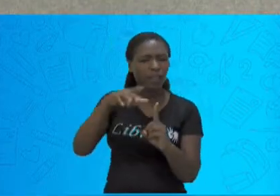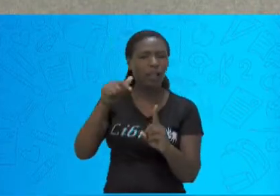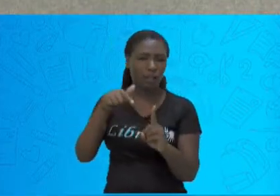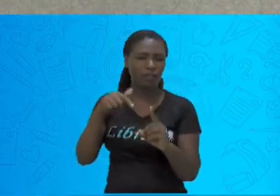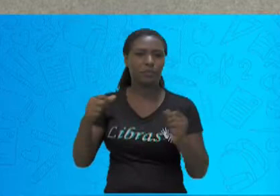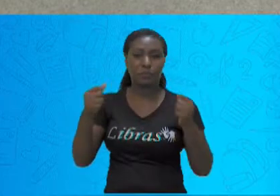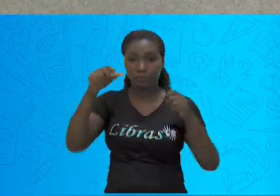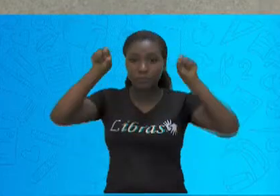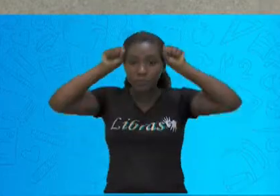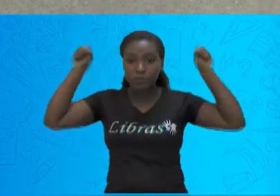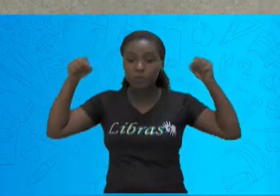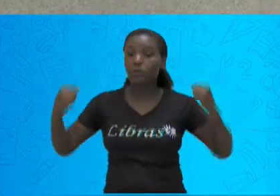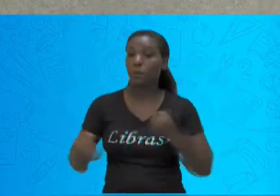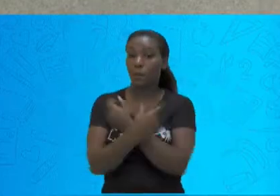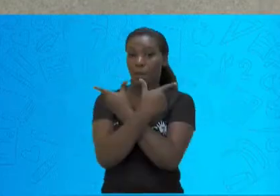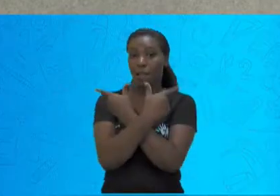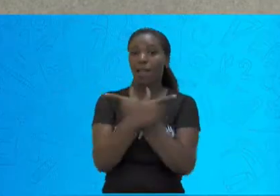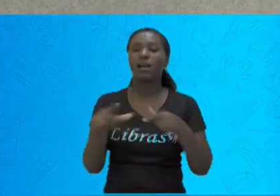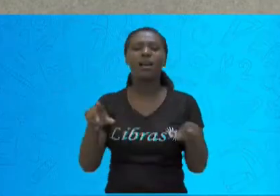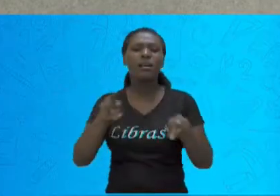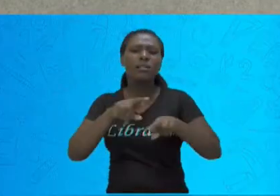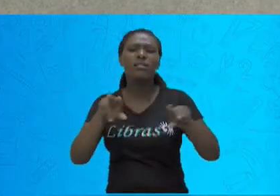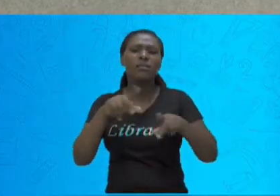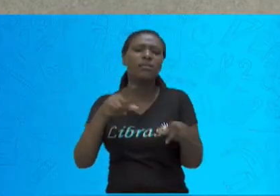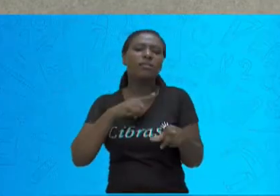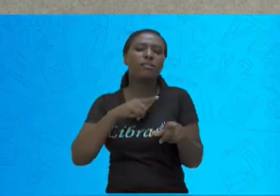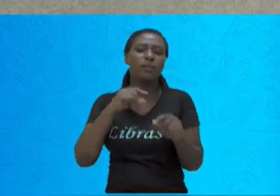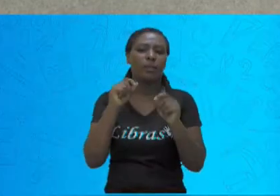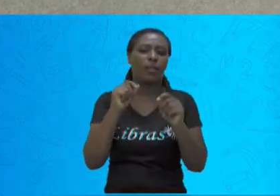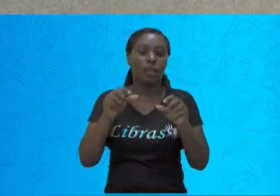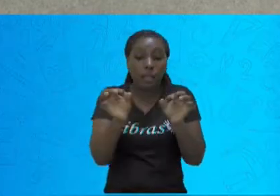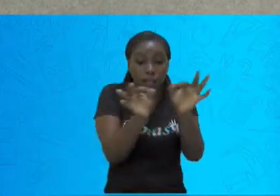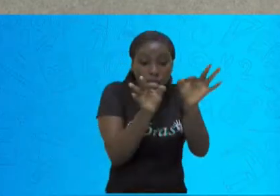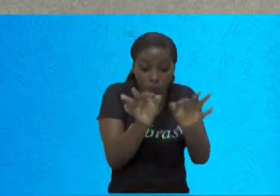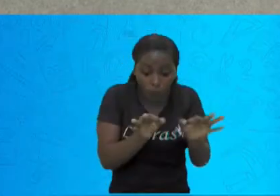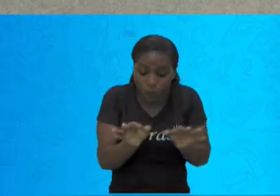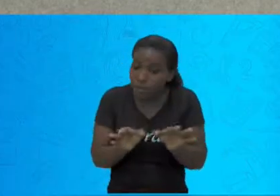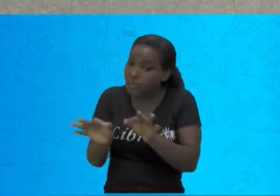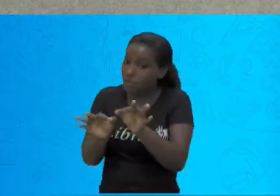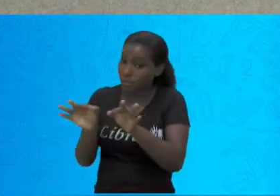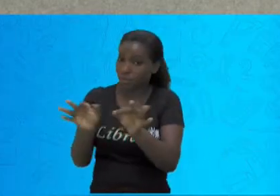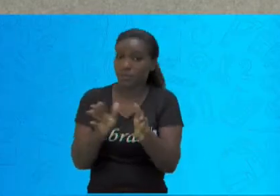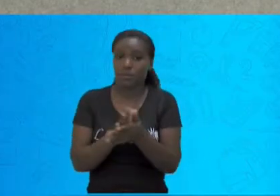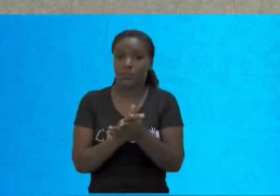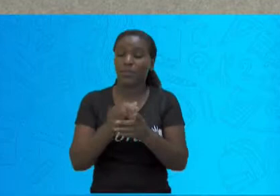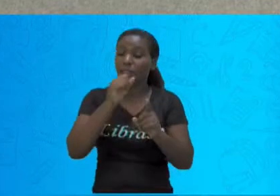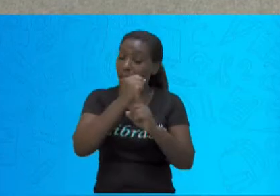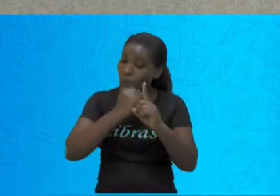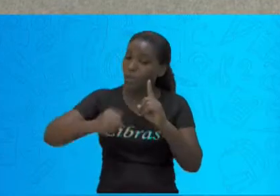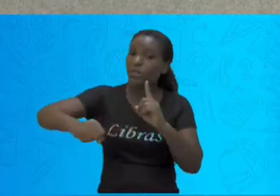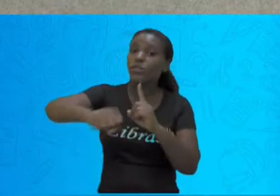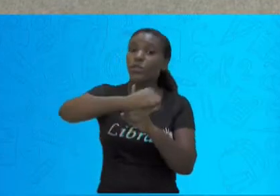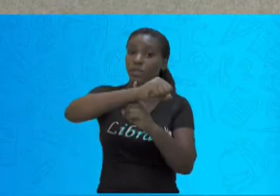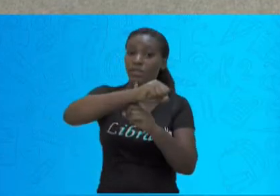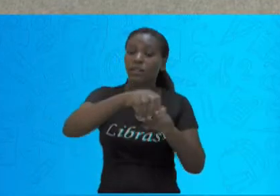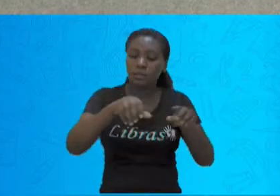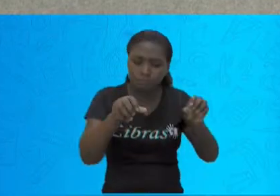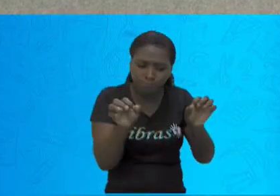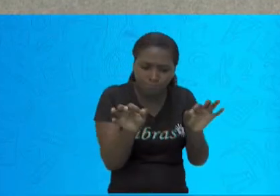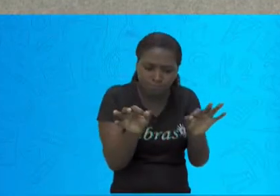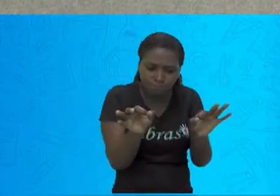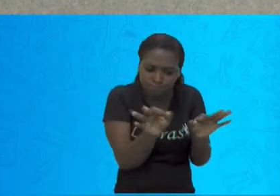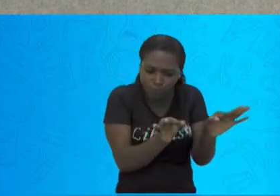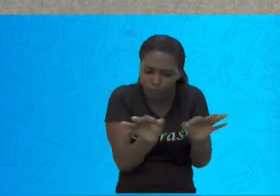das diferenças era a organização. Era diferente das demais. Ela era formada